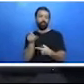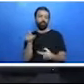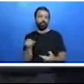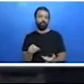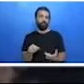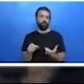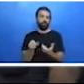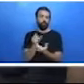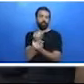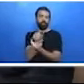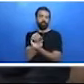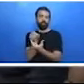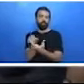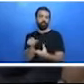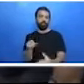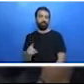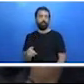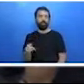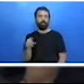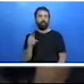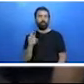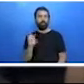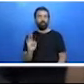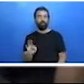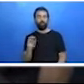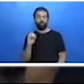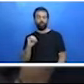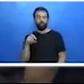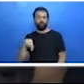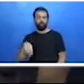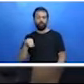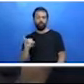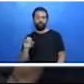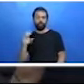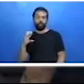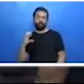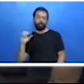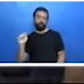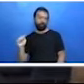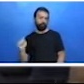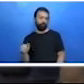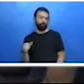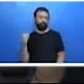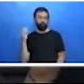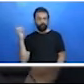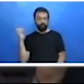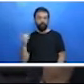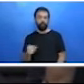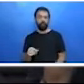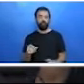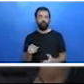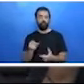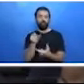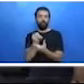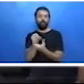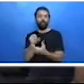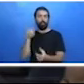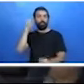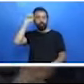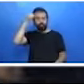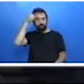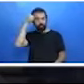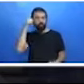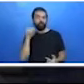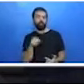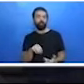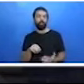tá certo? Então, aqui, ó, quan, go, zil, del e mo. A gente até já estava feito aqui